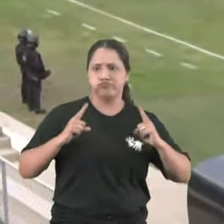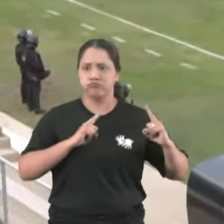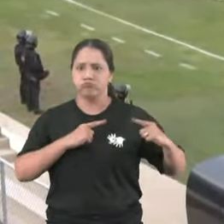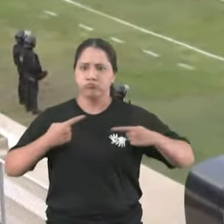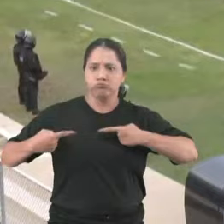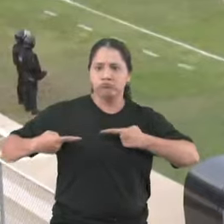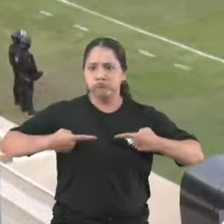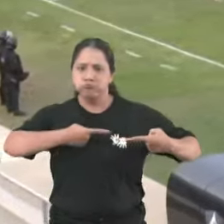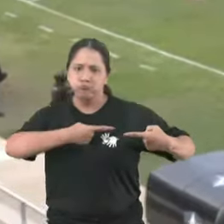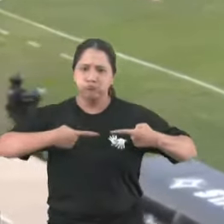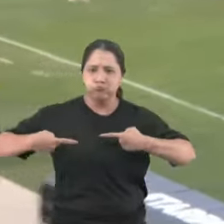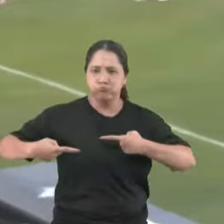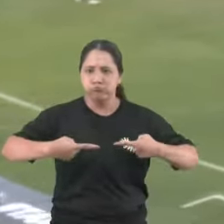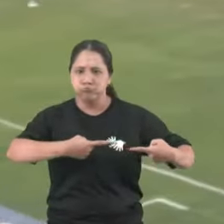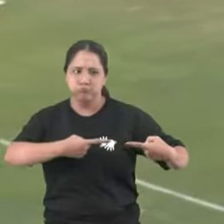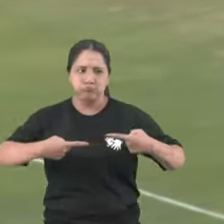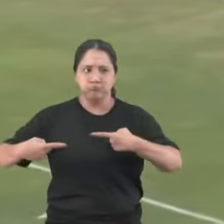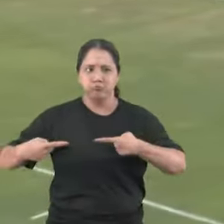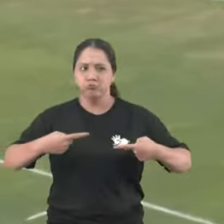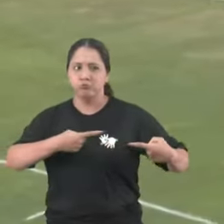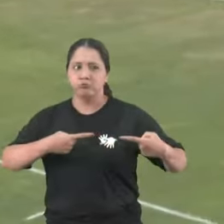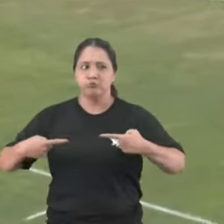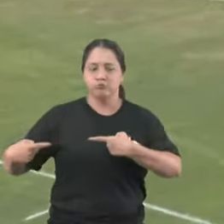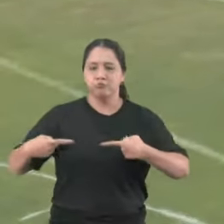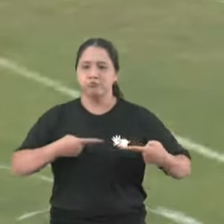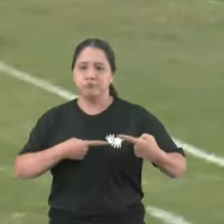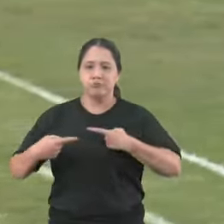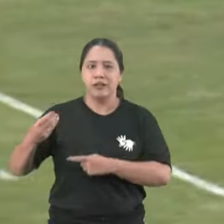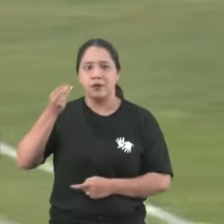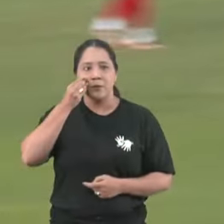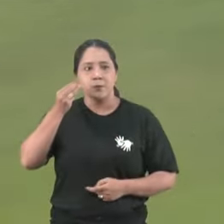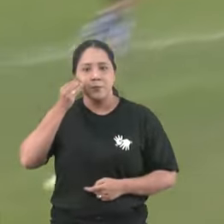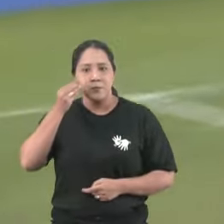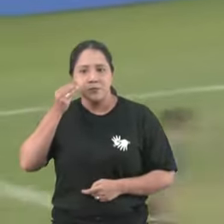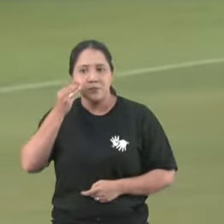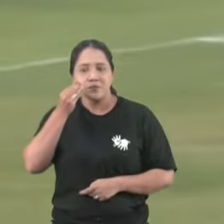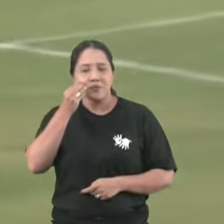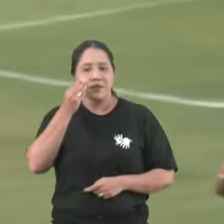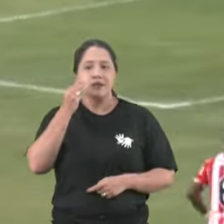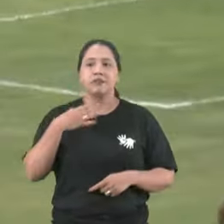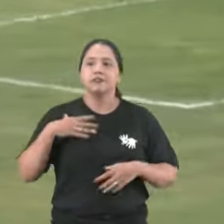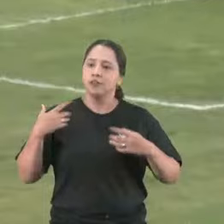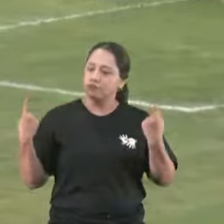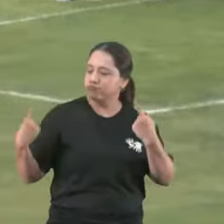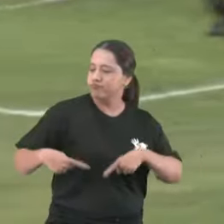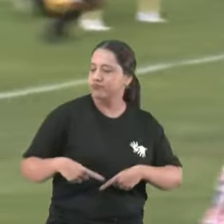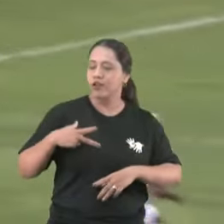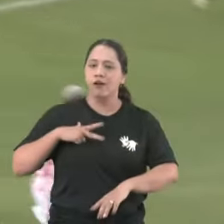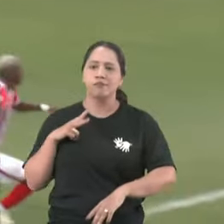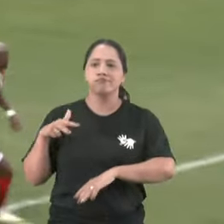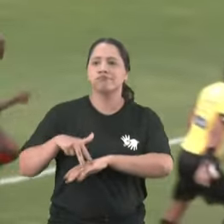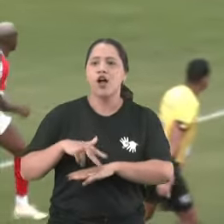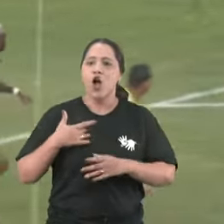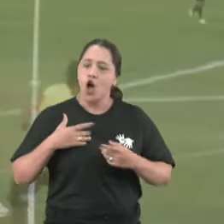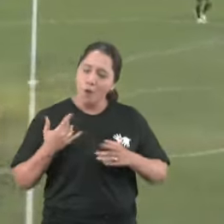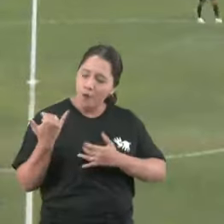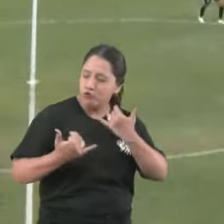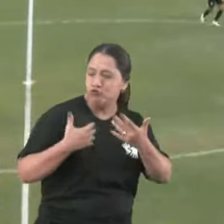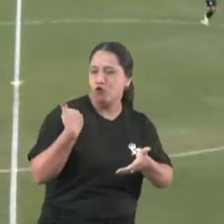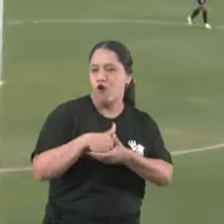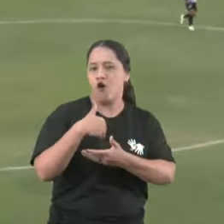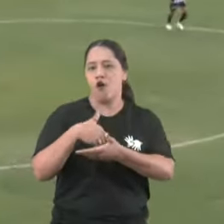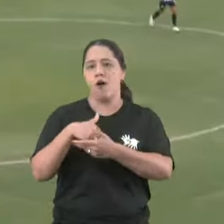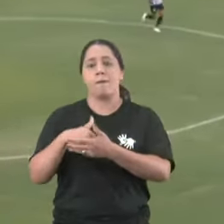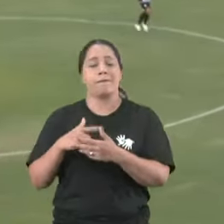um tentando colocar o seu modelo de jogo, impor o seu jogo ao adversário,